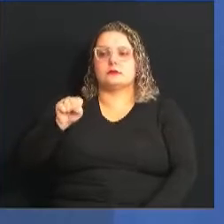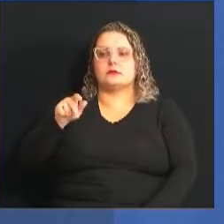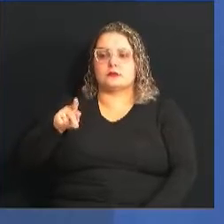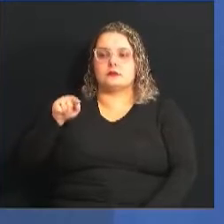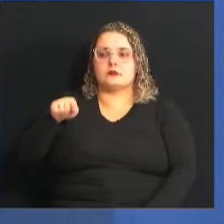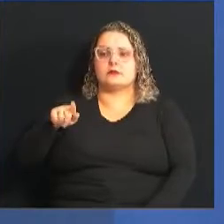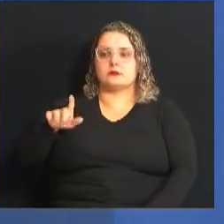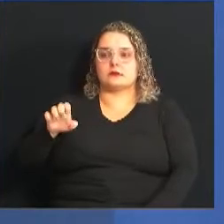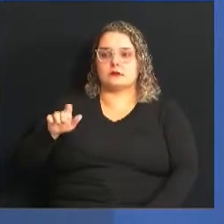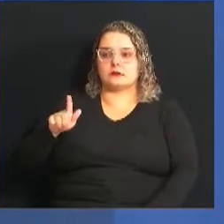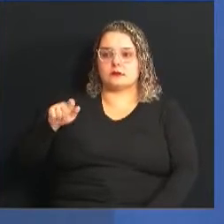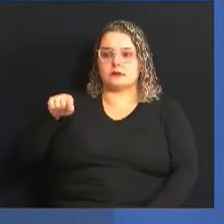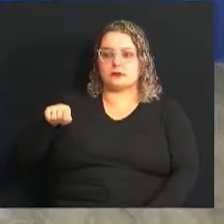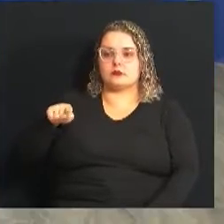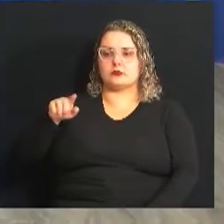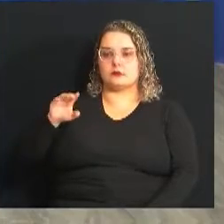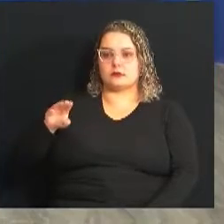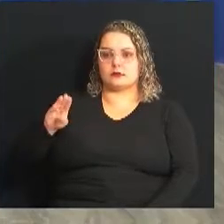www.campinas.sp.leg.br.